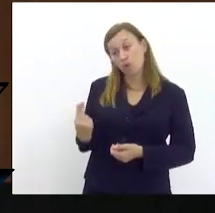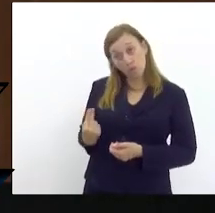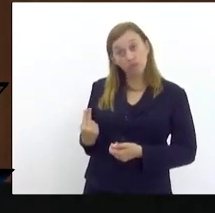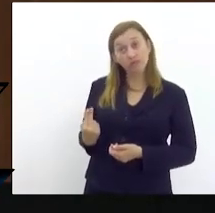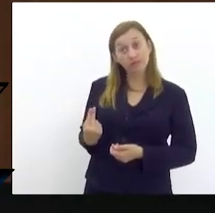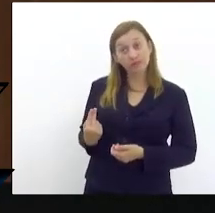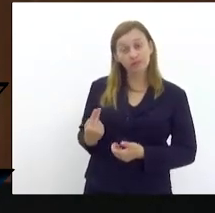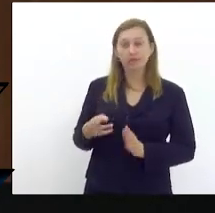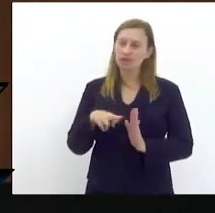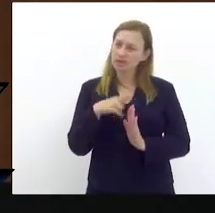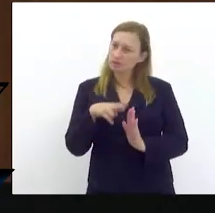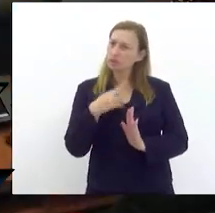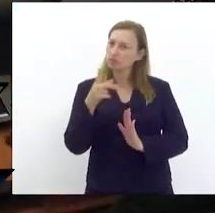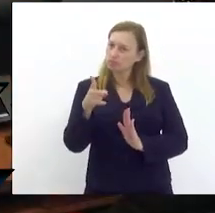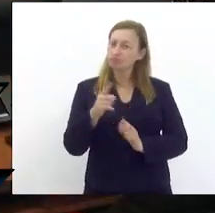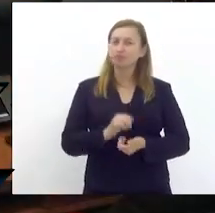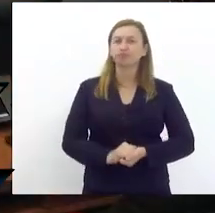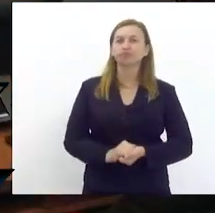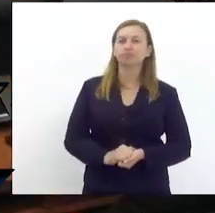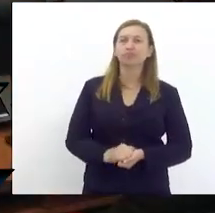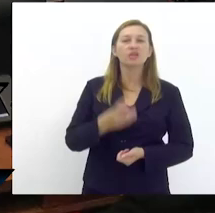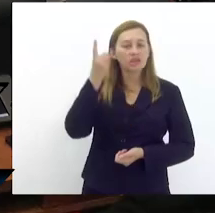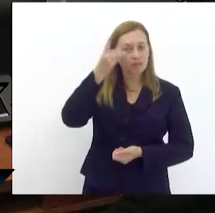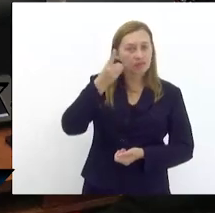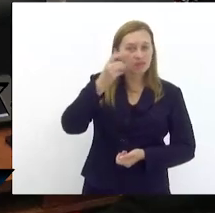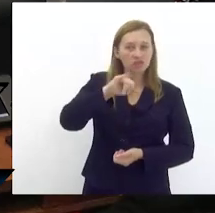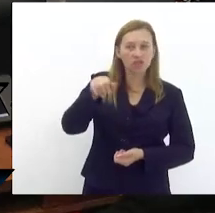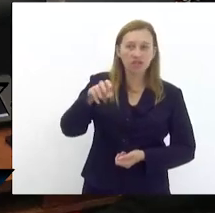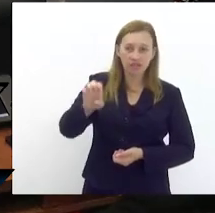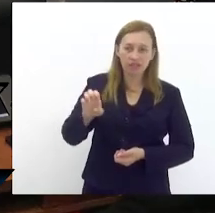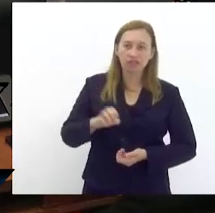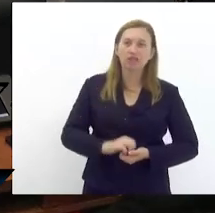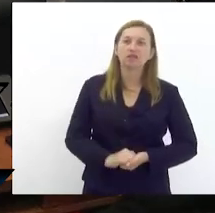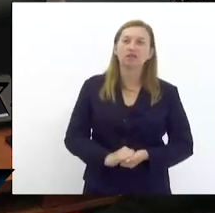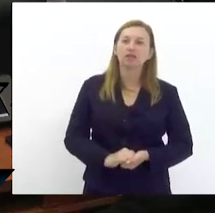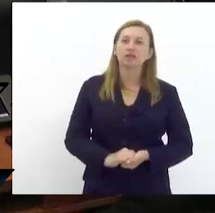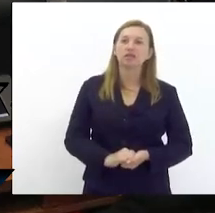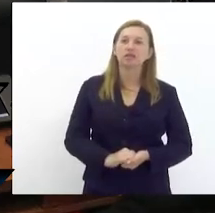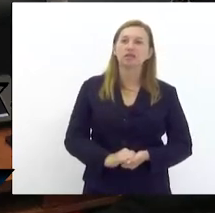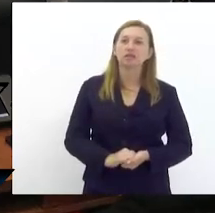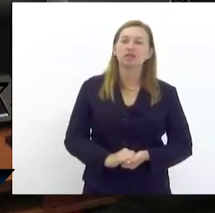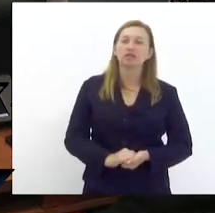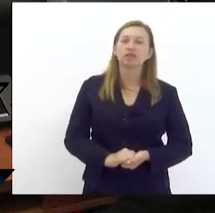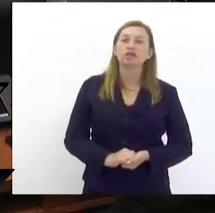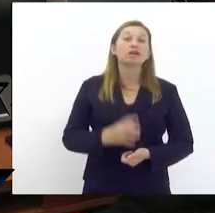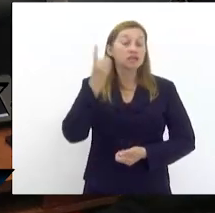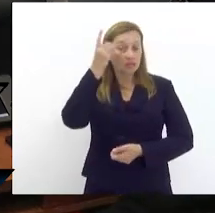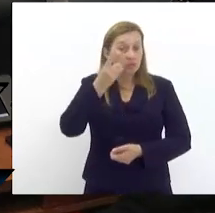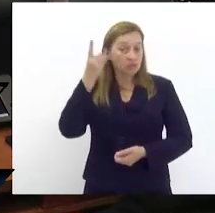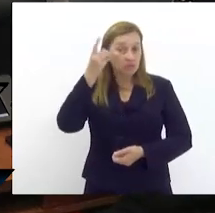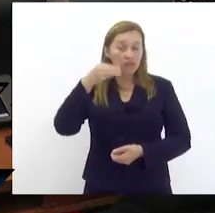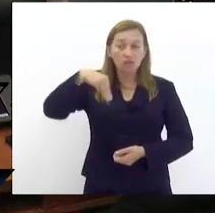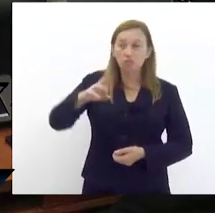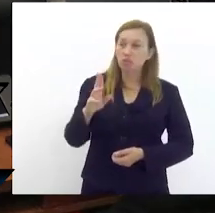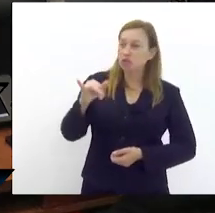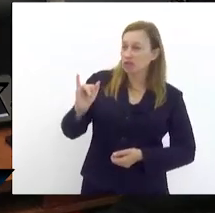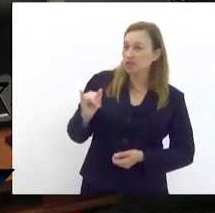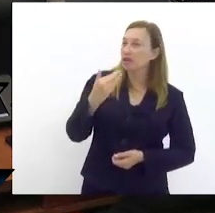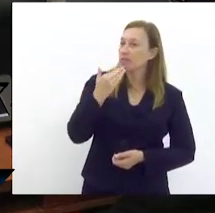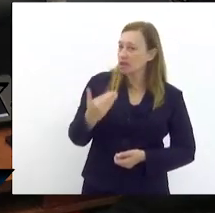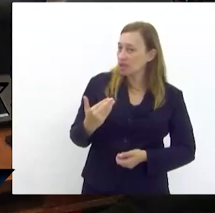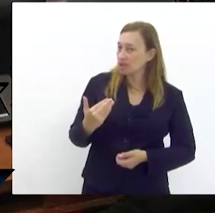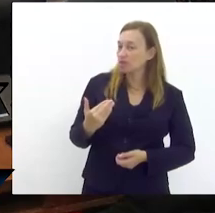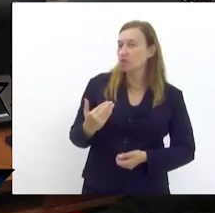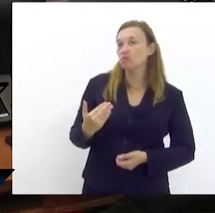dessa resolução o deputado nosso nome Deputado bonita pedindo autoria aqui